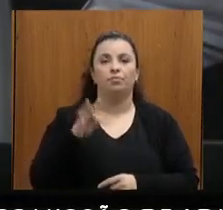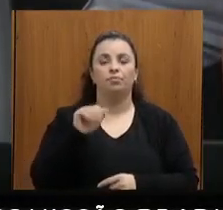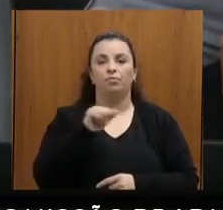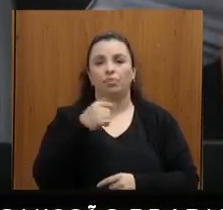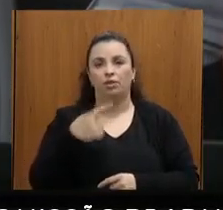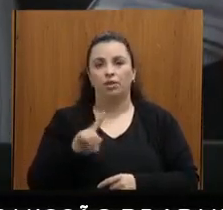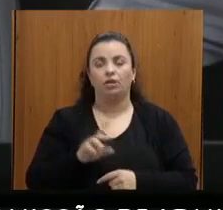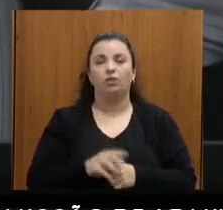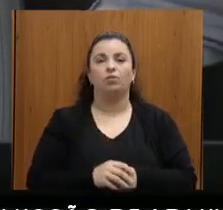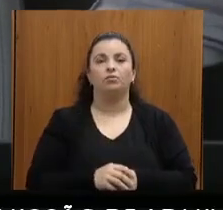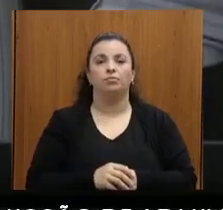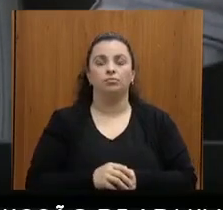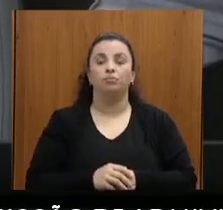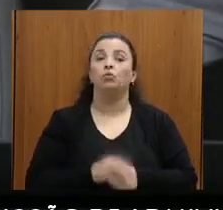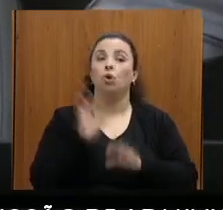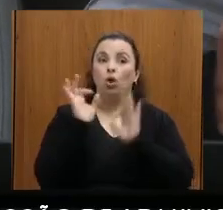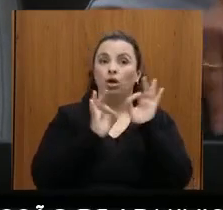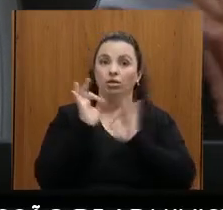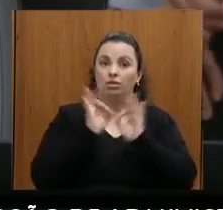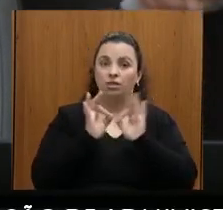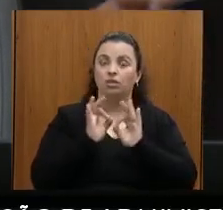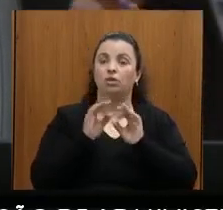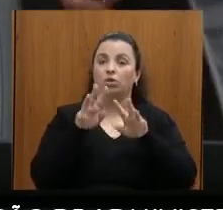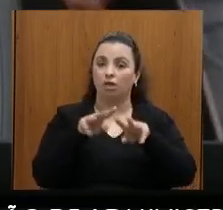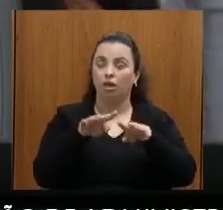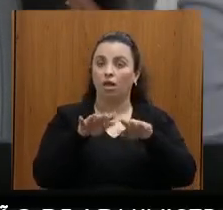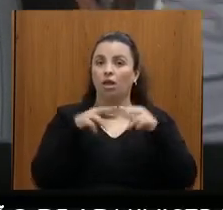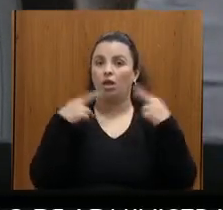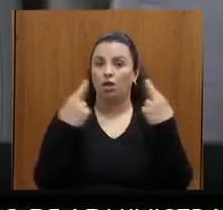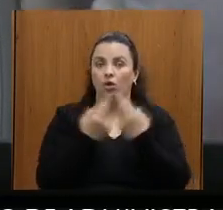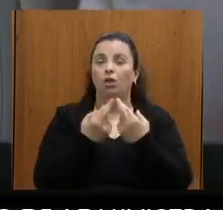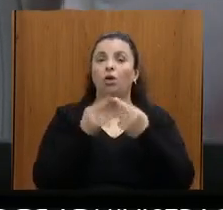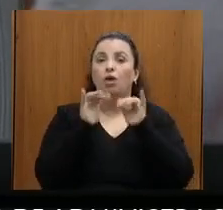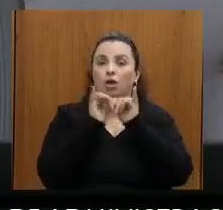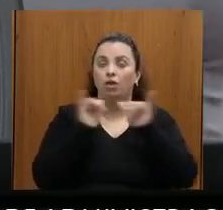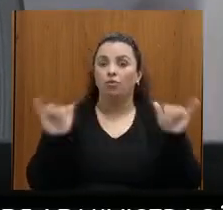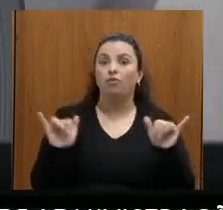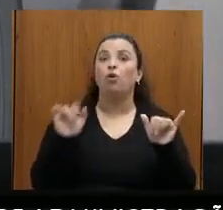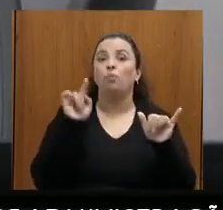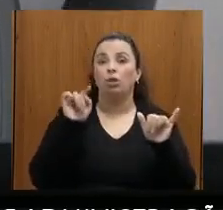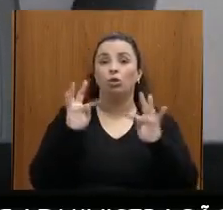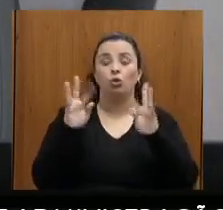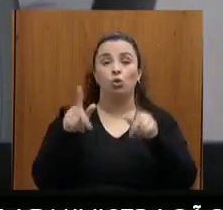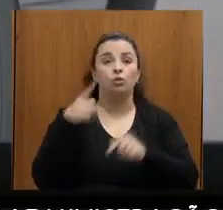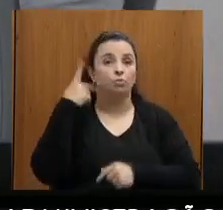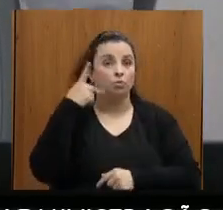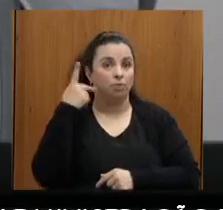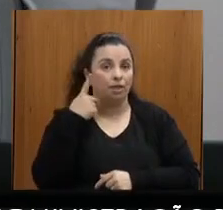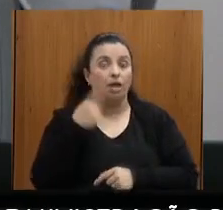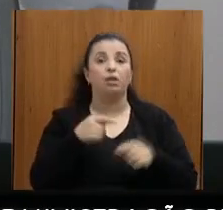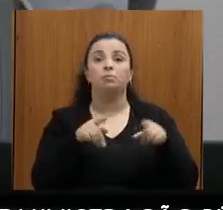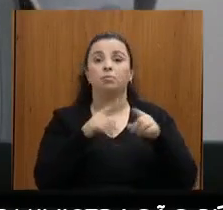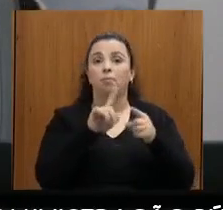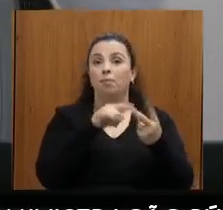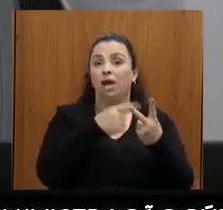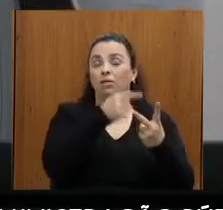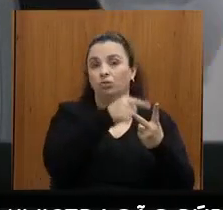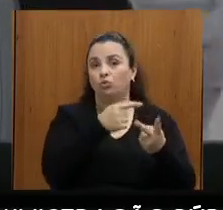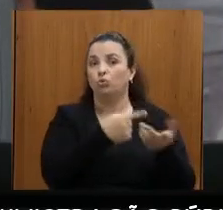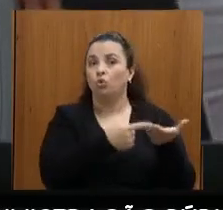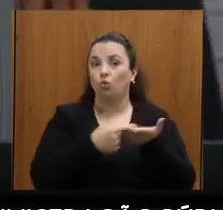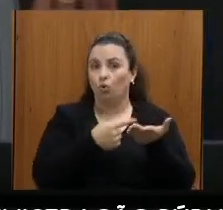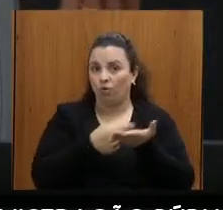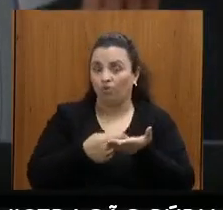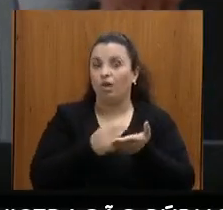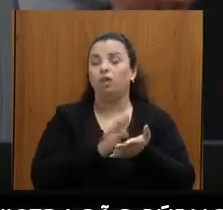Organização dos Trabalhos. A presidência tem de vista a organização dos trabalhos, comunicam aos parlamentares e aos convidados que os atos dessa reunião obedecerão as